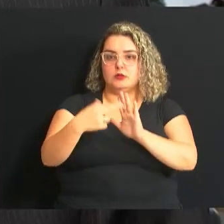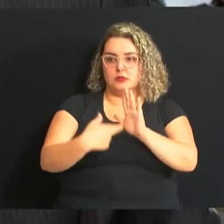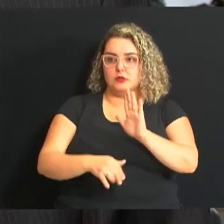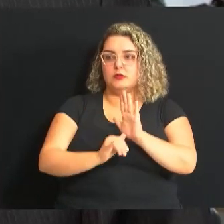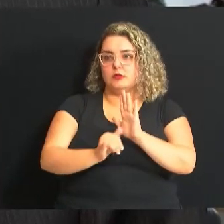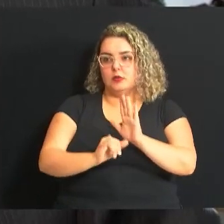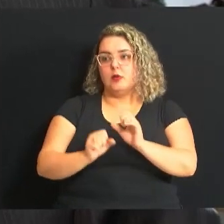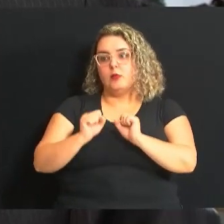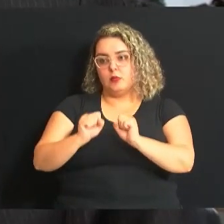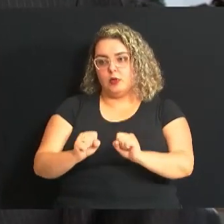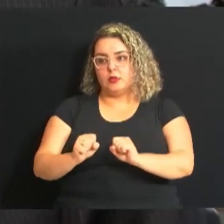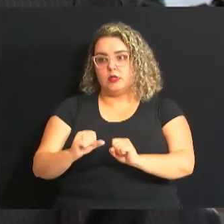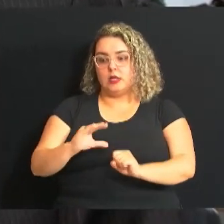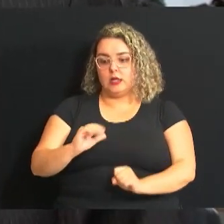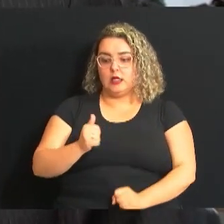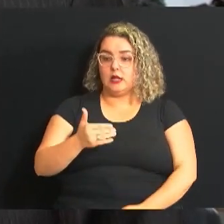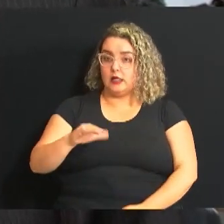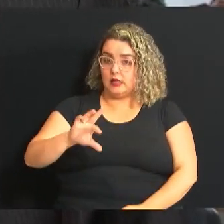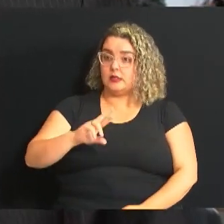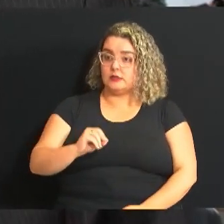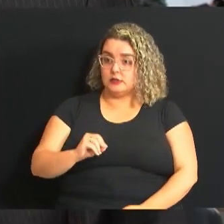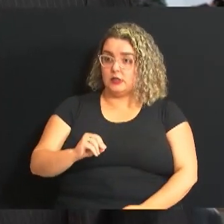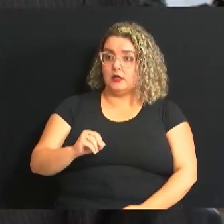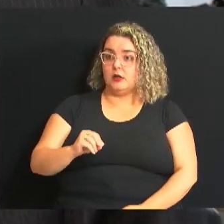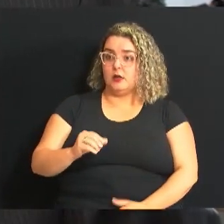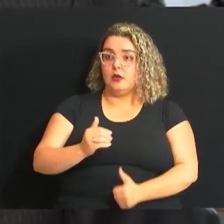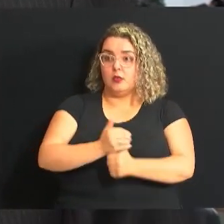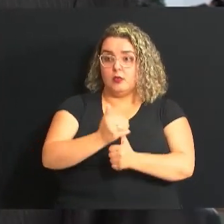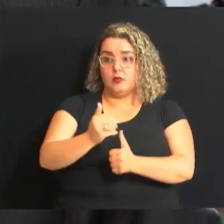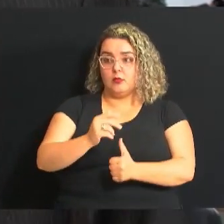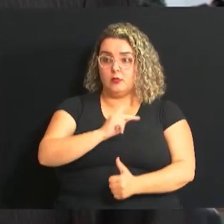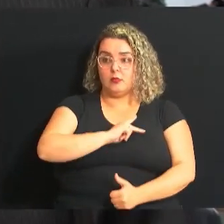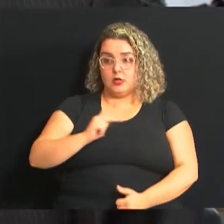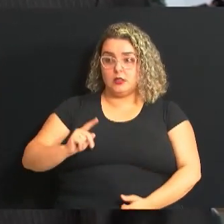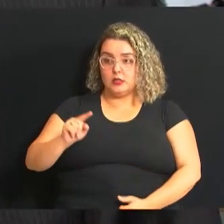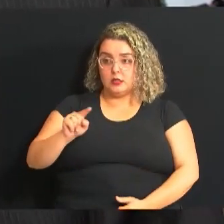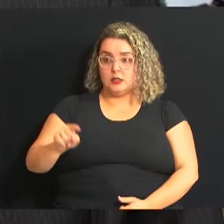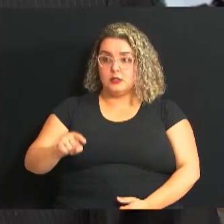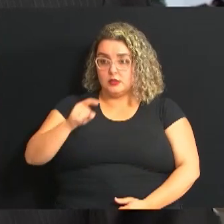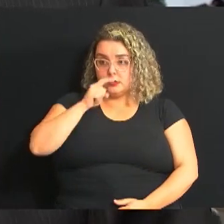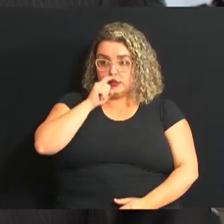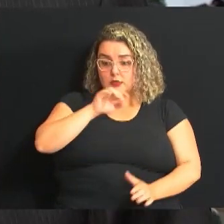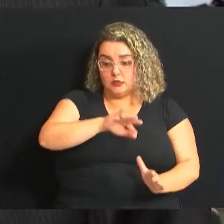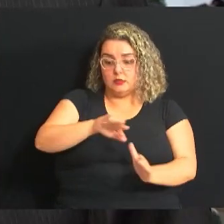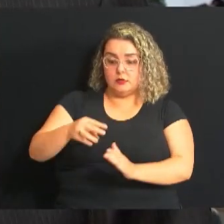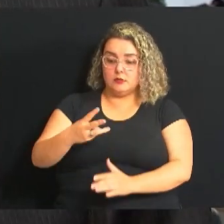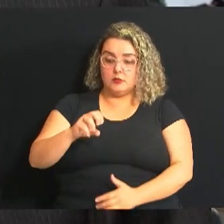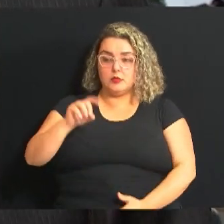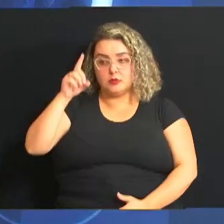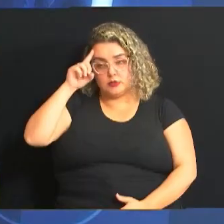eventualmente cassar o mandato do presidente Zé Carlos, que está afastado por 30 dias.